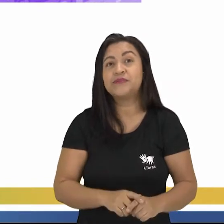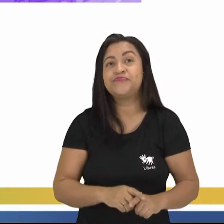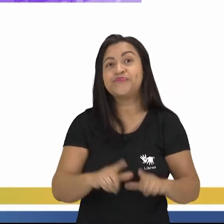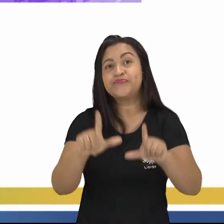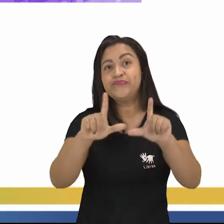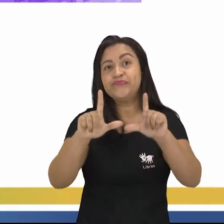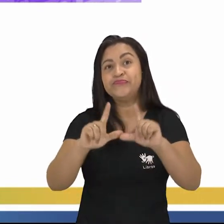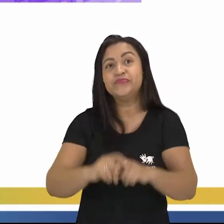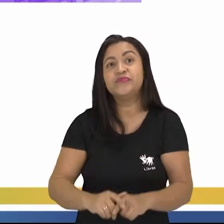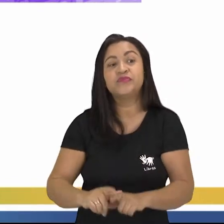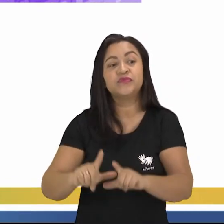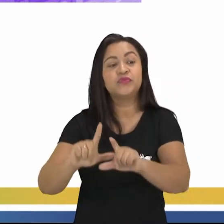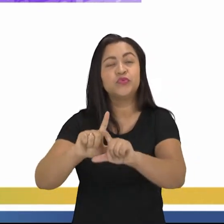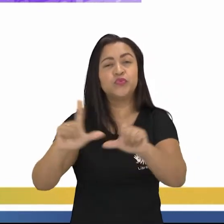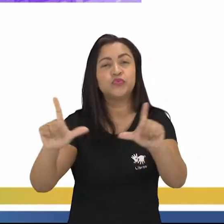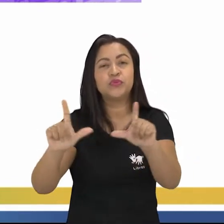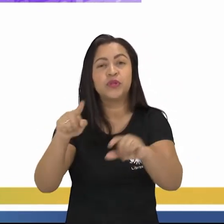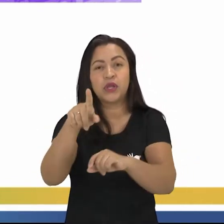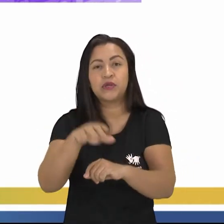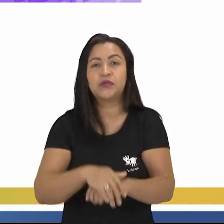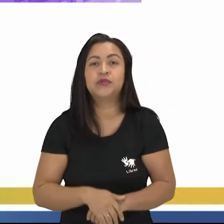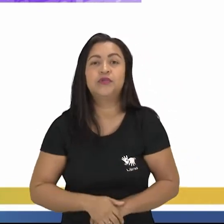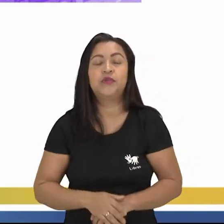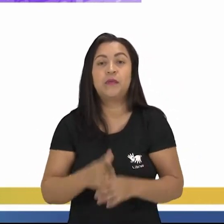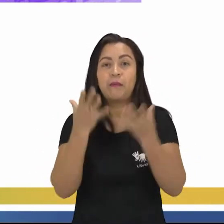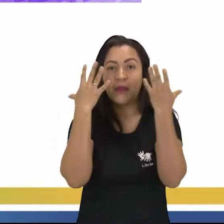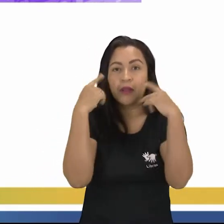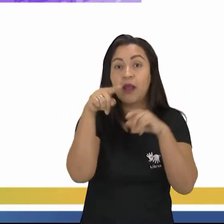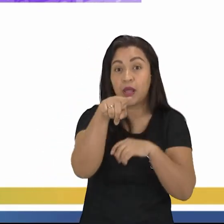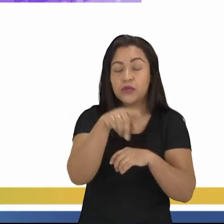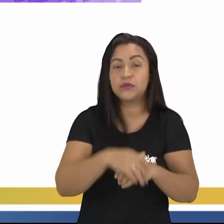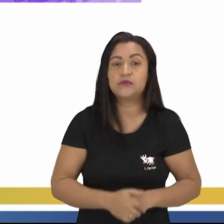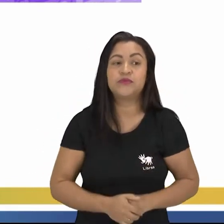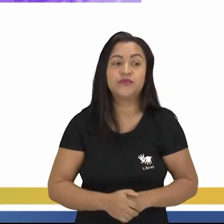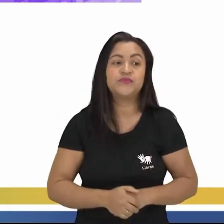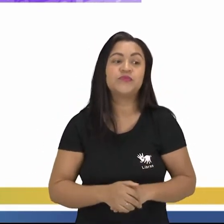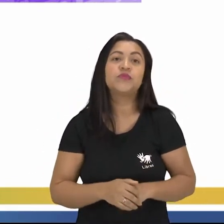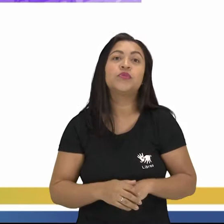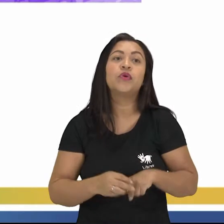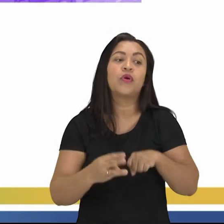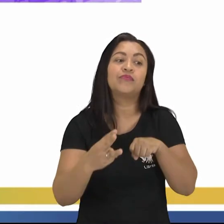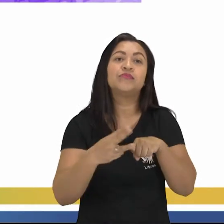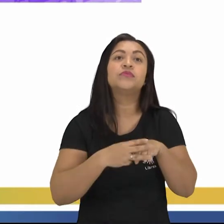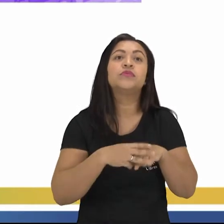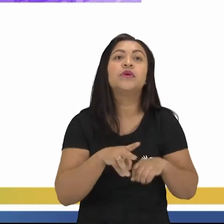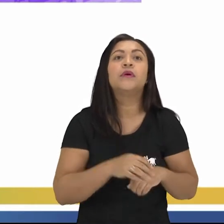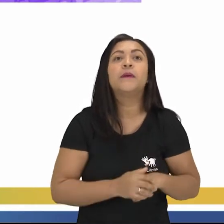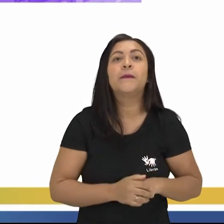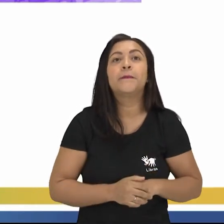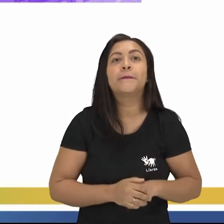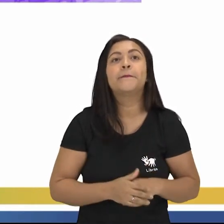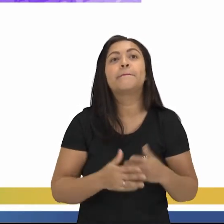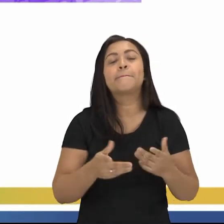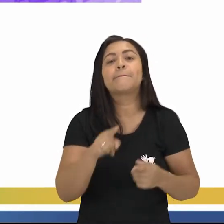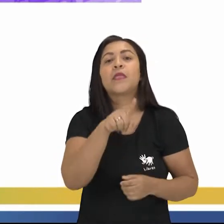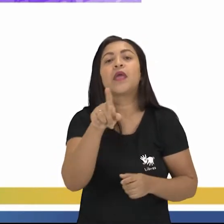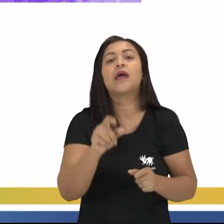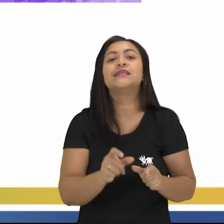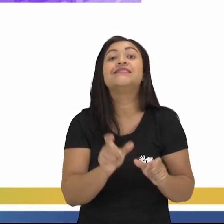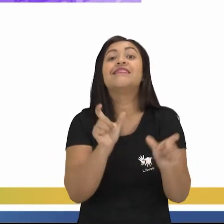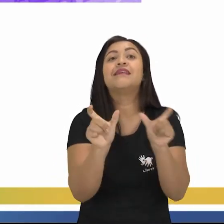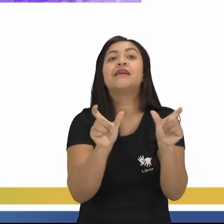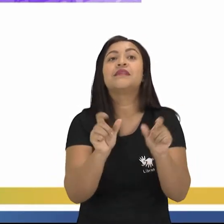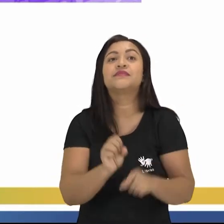a conjugação do verbo to be no passado com I, she, he, é I was, she was,